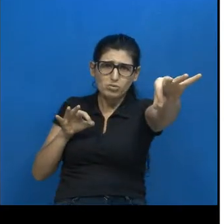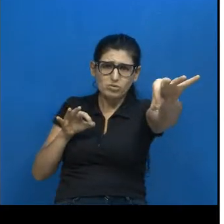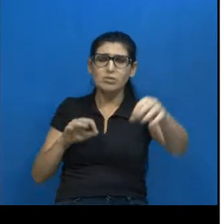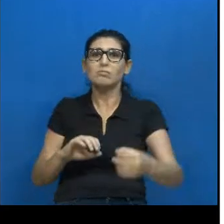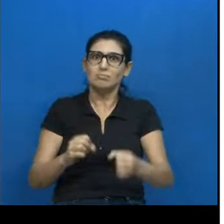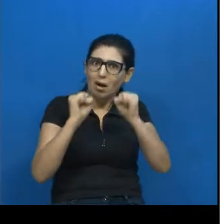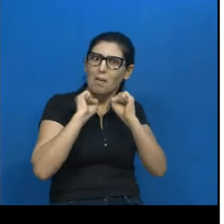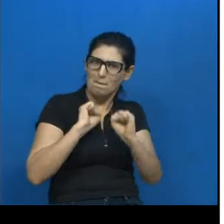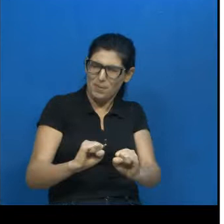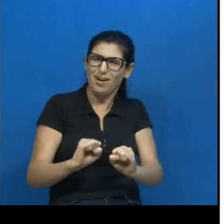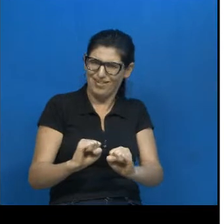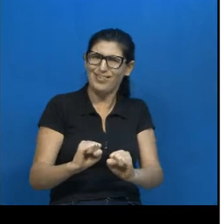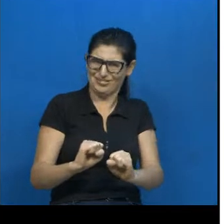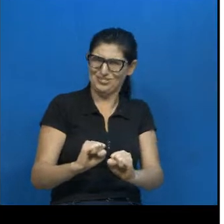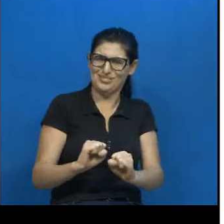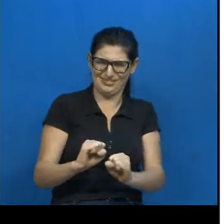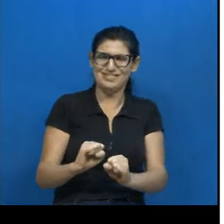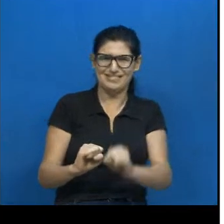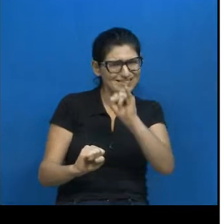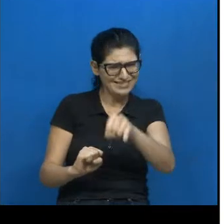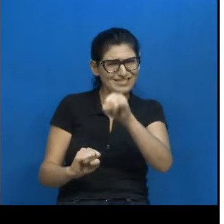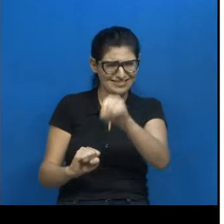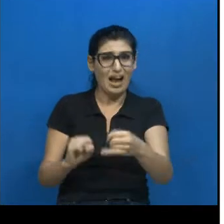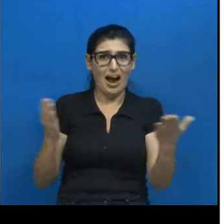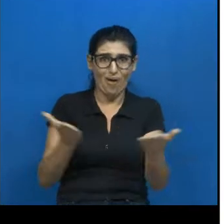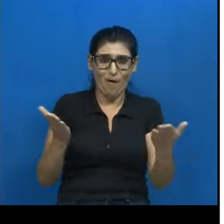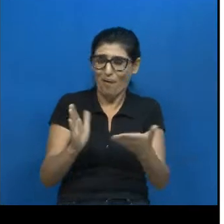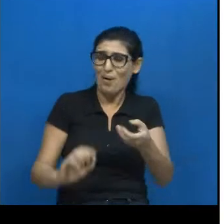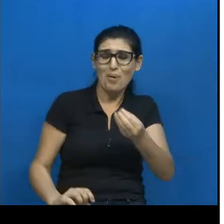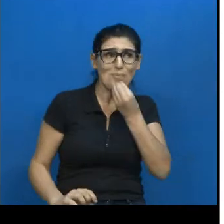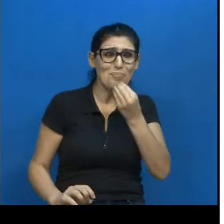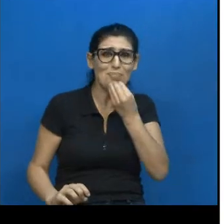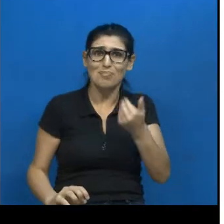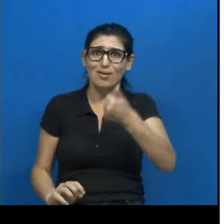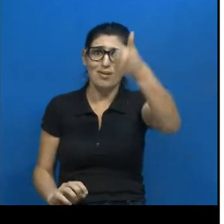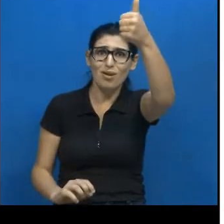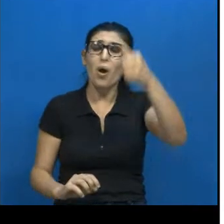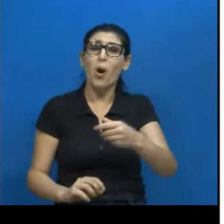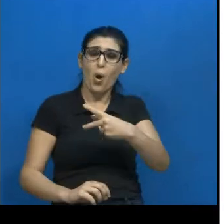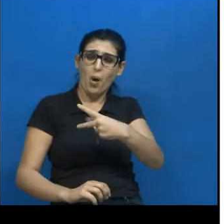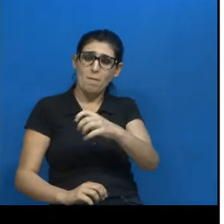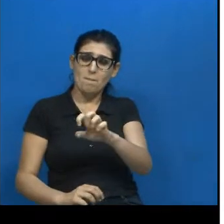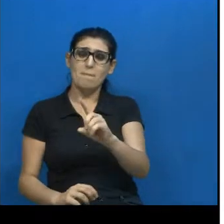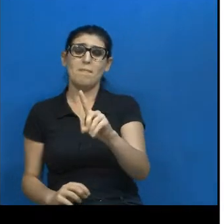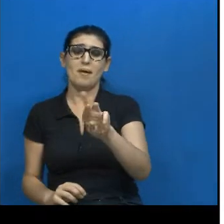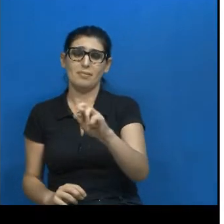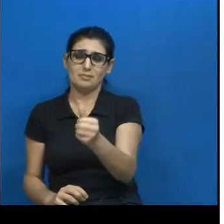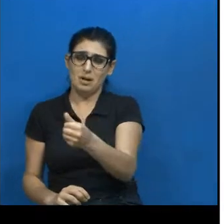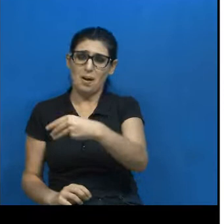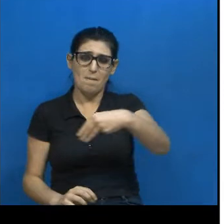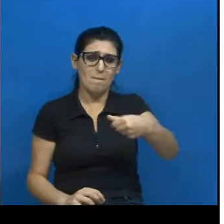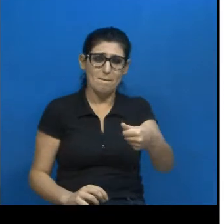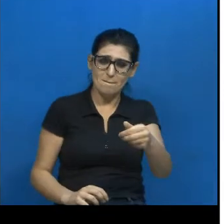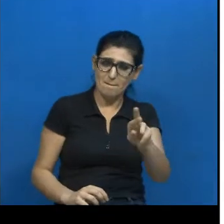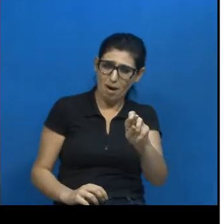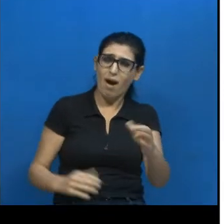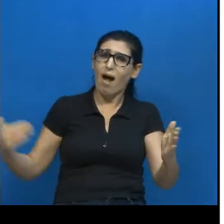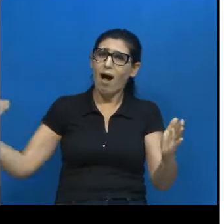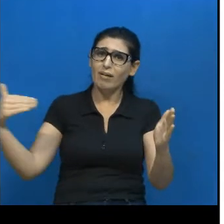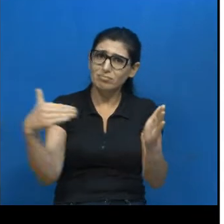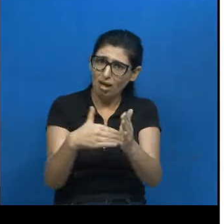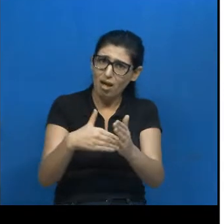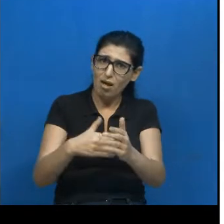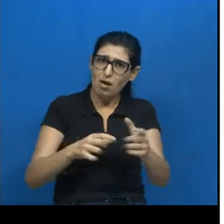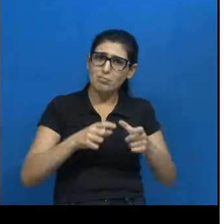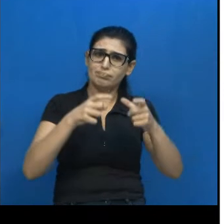Então, o que a gente está fazendo? A gente está pegando essa linha, o ônibus sai do Pedramar e vai até a cidade de Salvador.